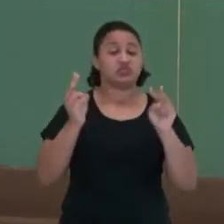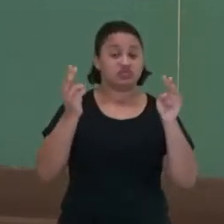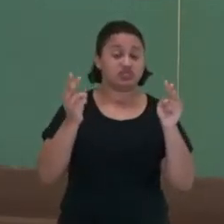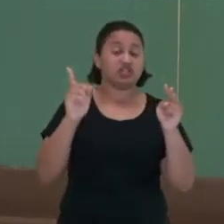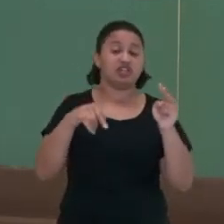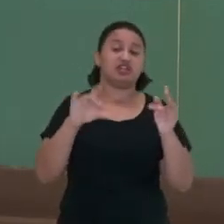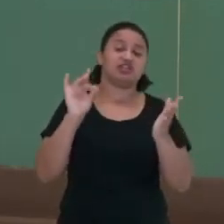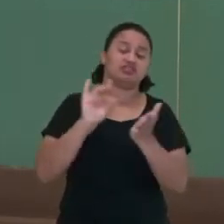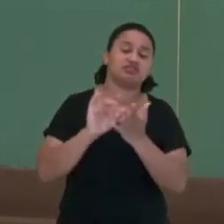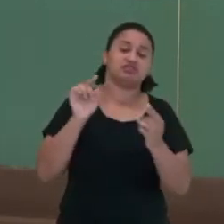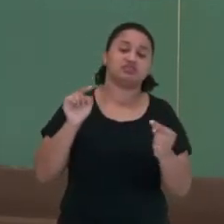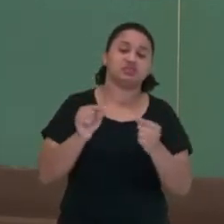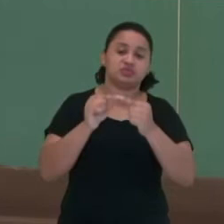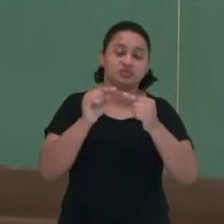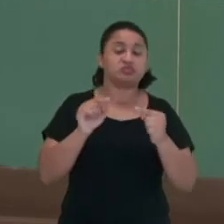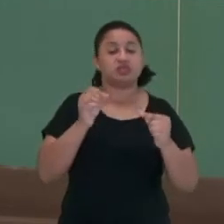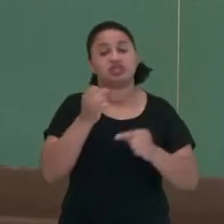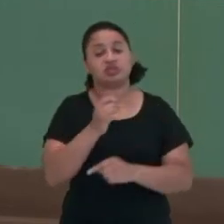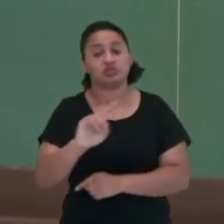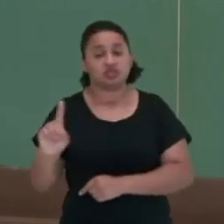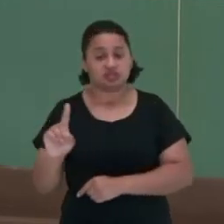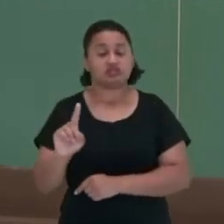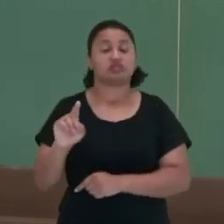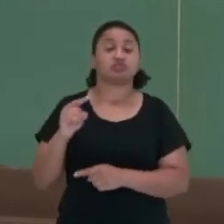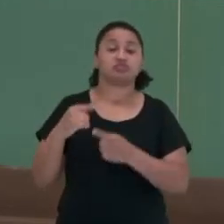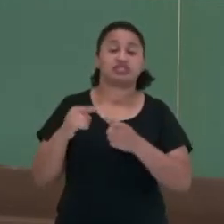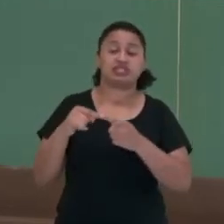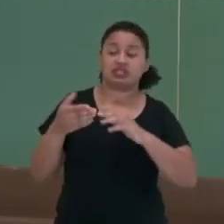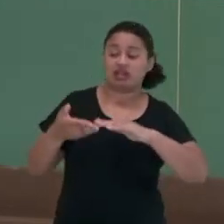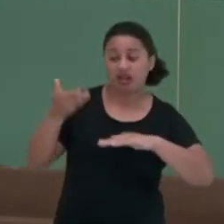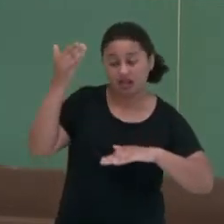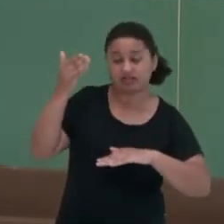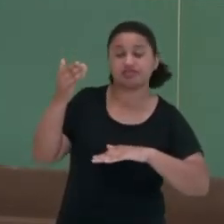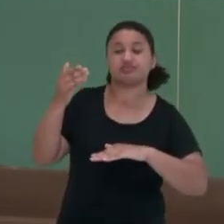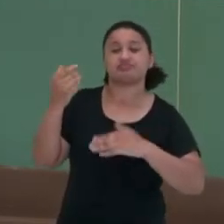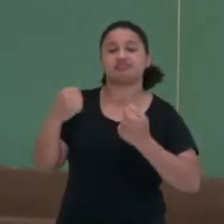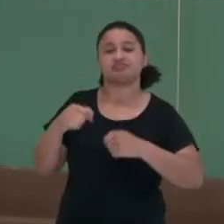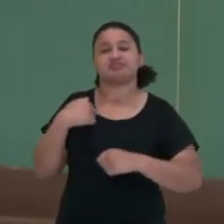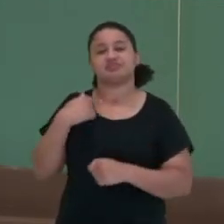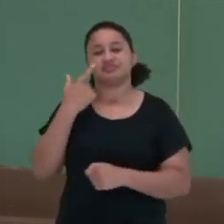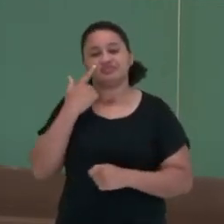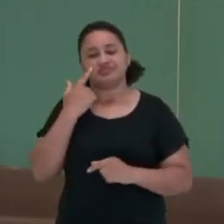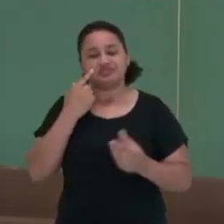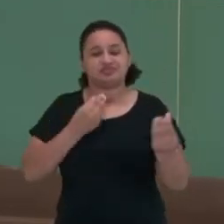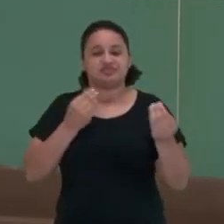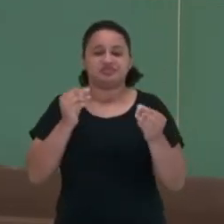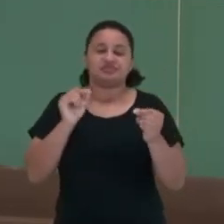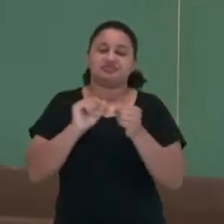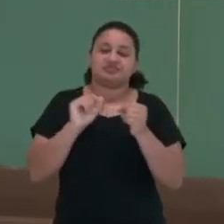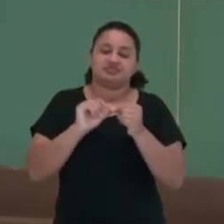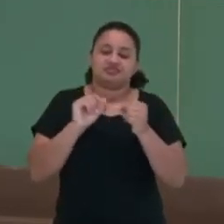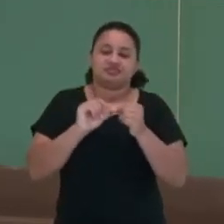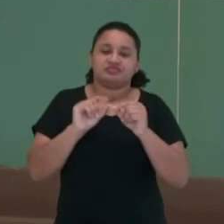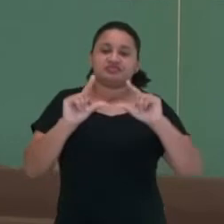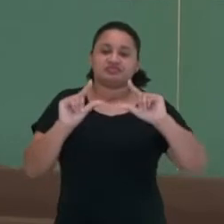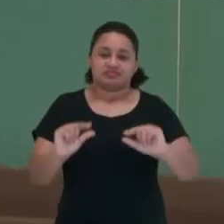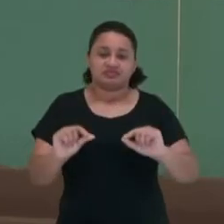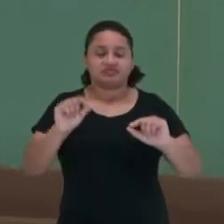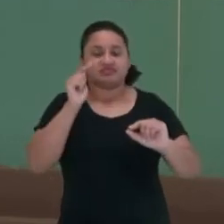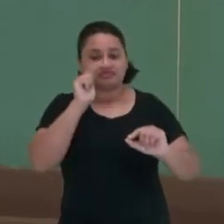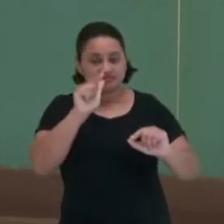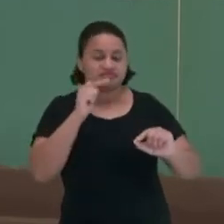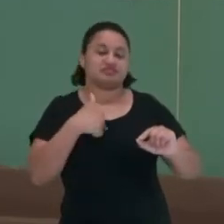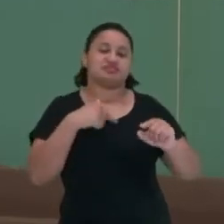está de acordo com ele ou não. Se está muito alto, você vai ter que ver como fazê-lo para baixar, para você manter